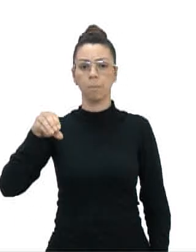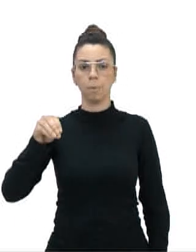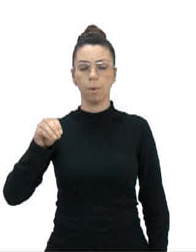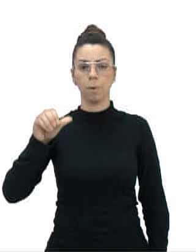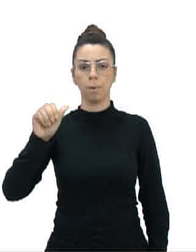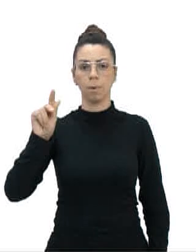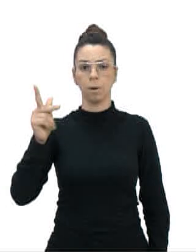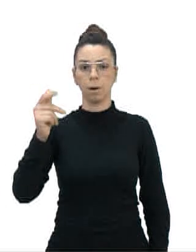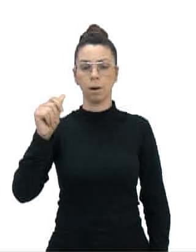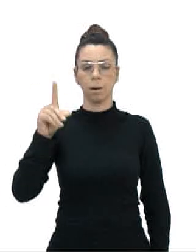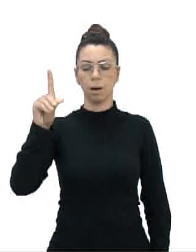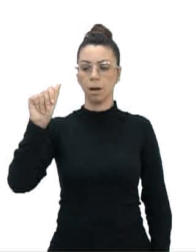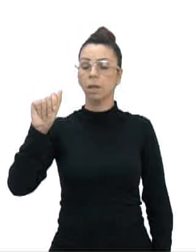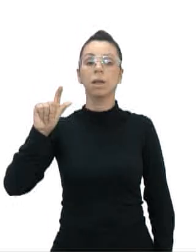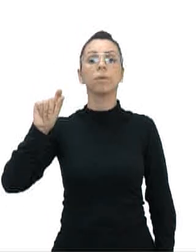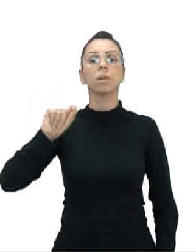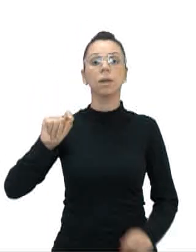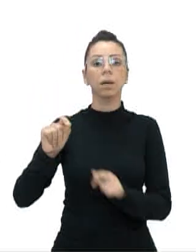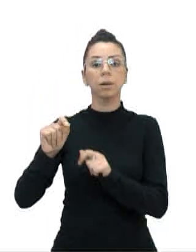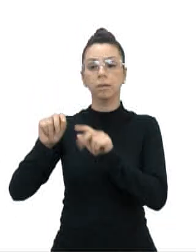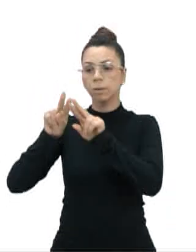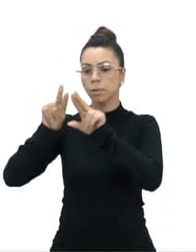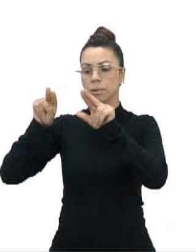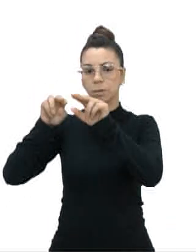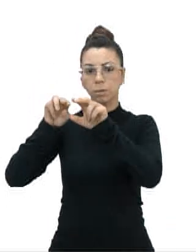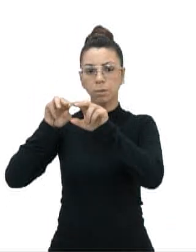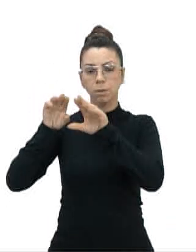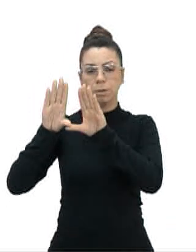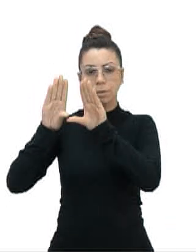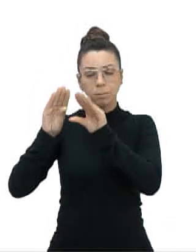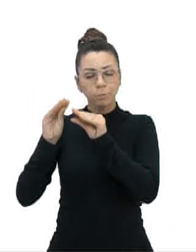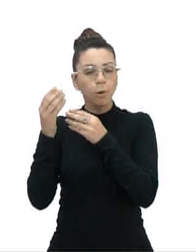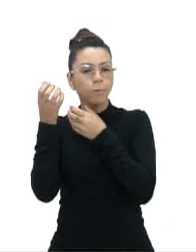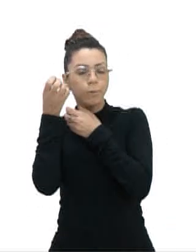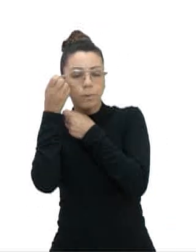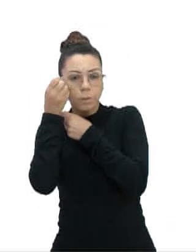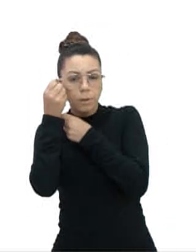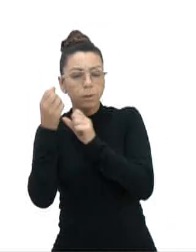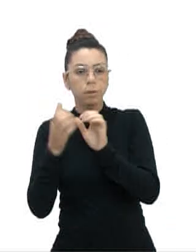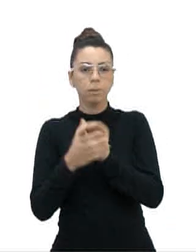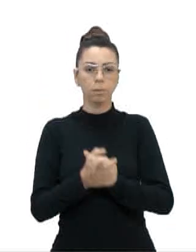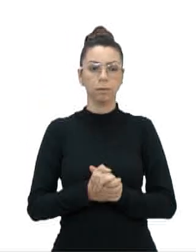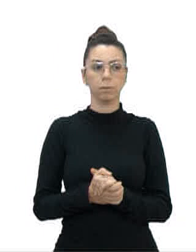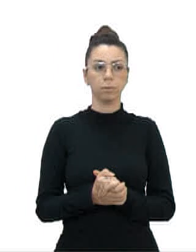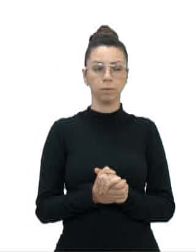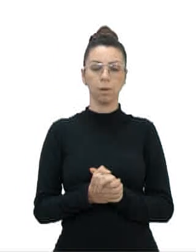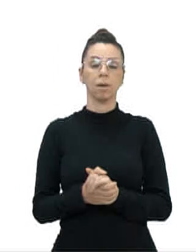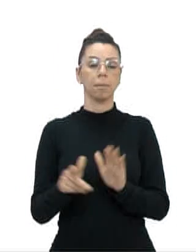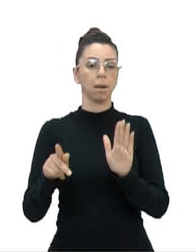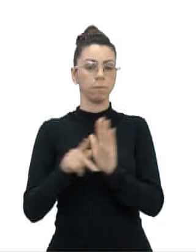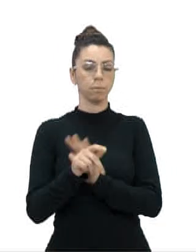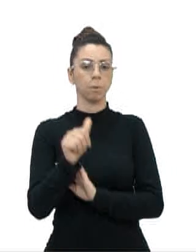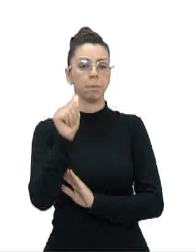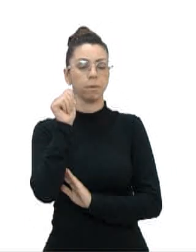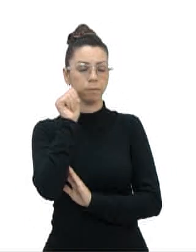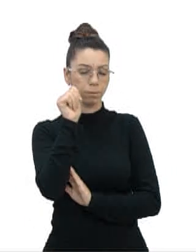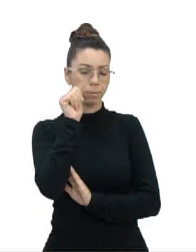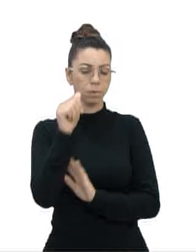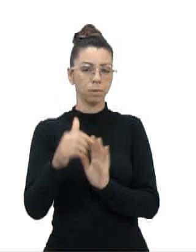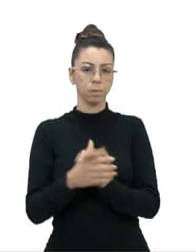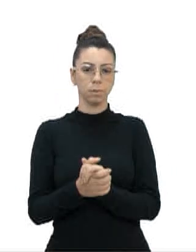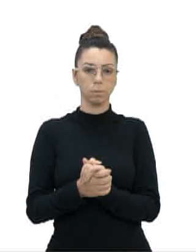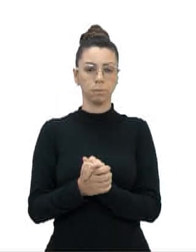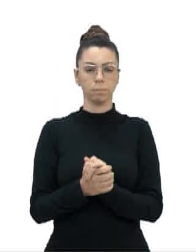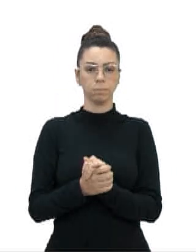Uma sábana ou las sábanas, o lençol, um despertador ou um reloj para nos